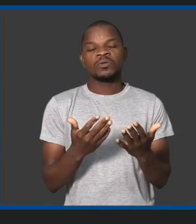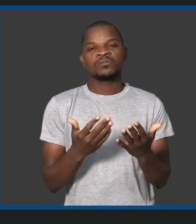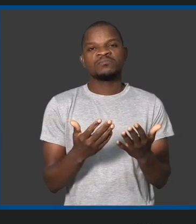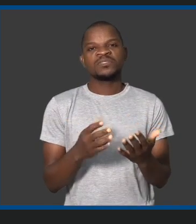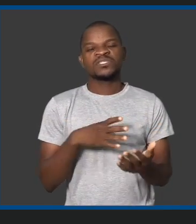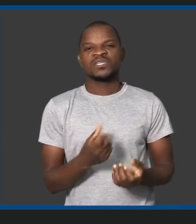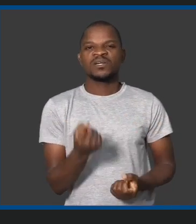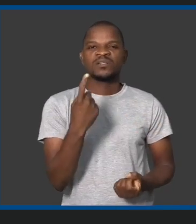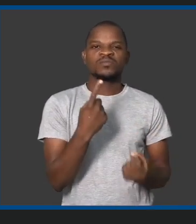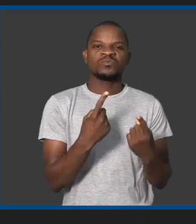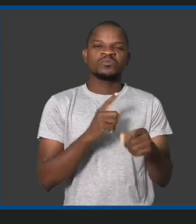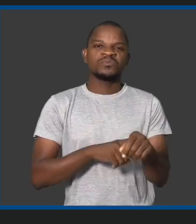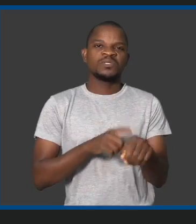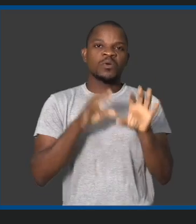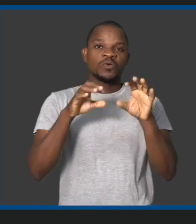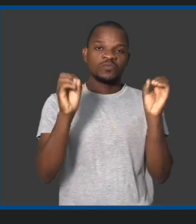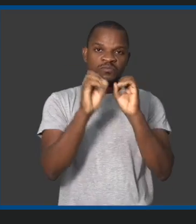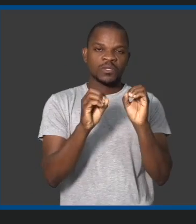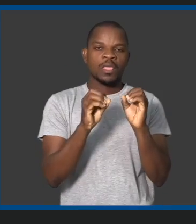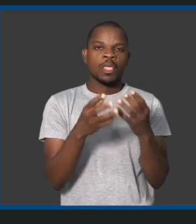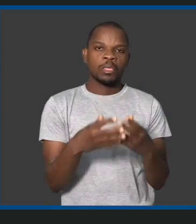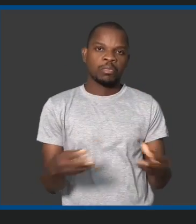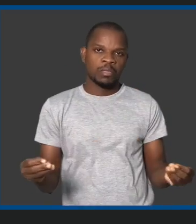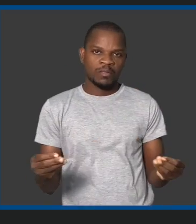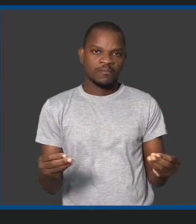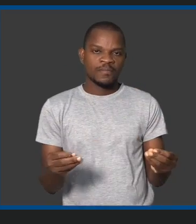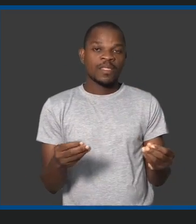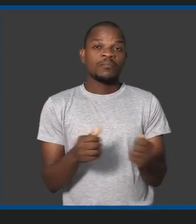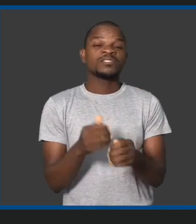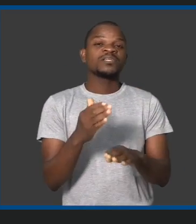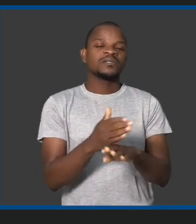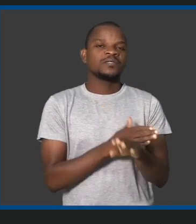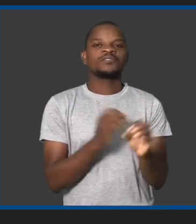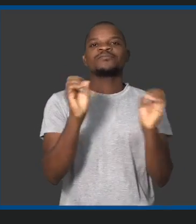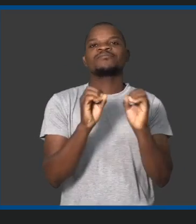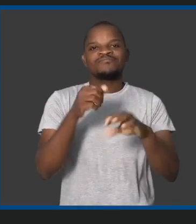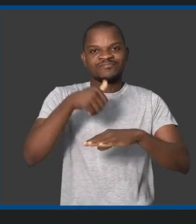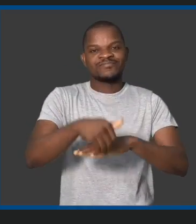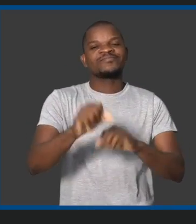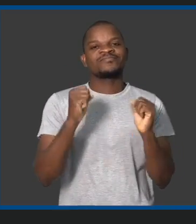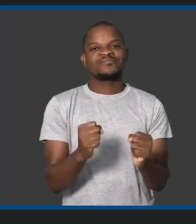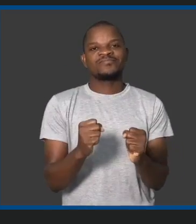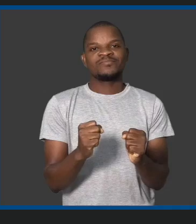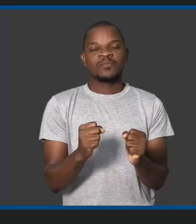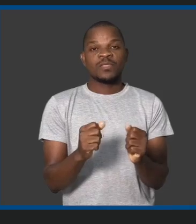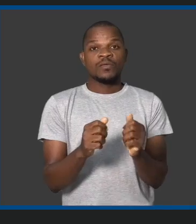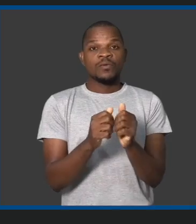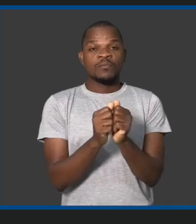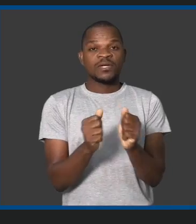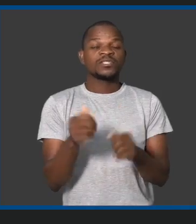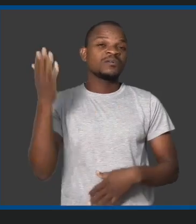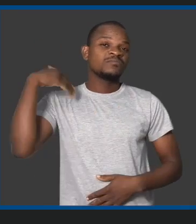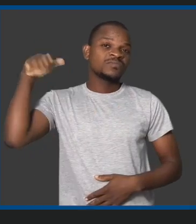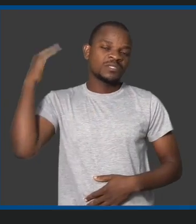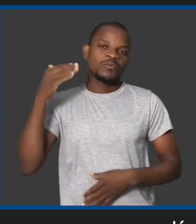já secam, antigamente não secavam, porque descia diretamente de lá, vinha assim, chamava-se de um sojo, uma doura,